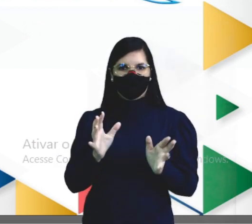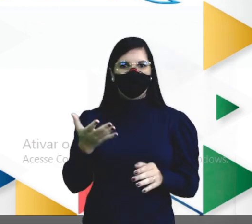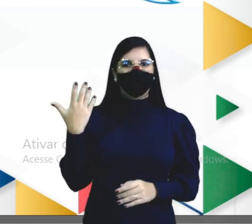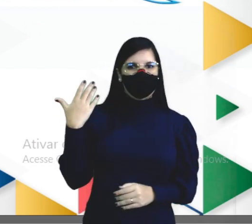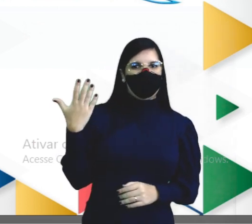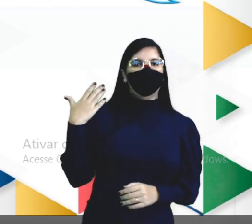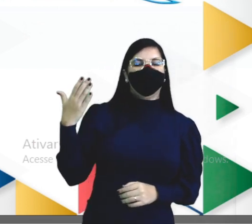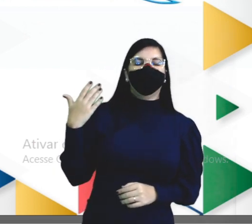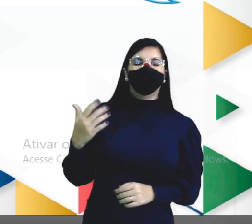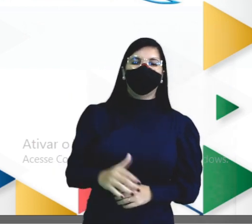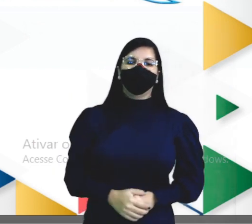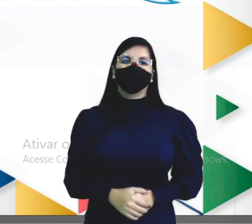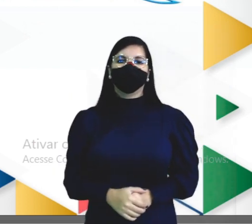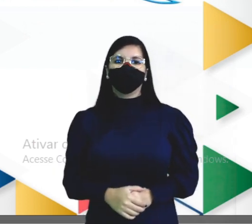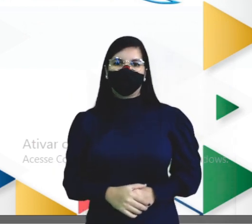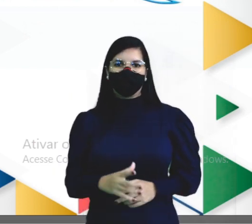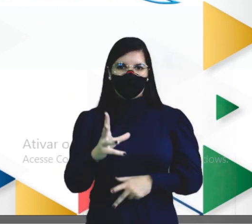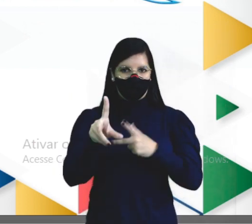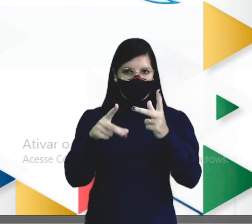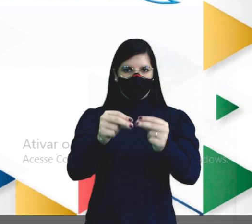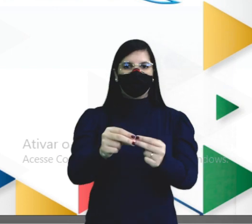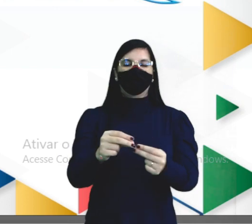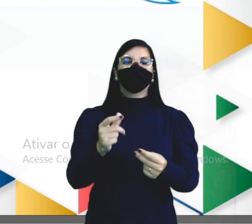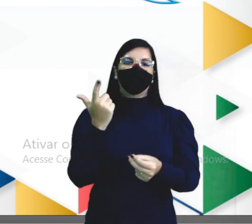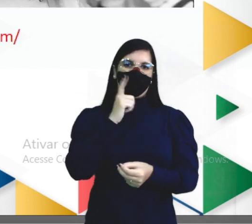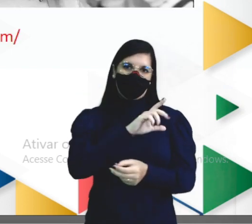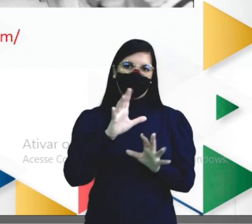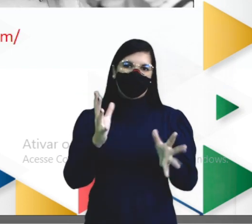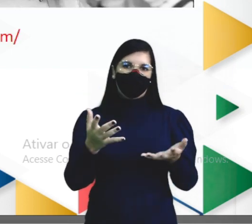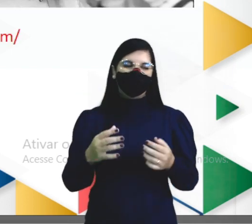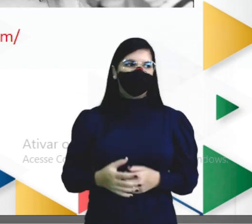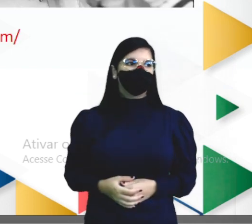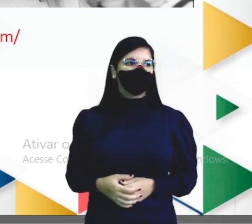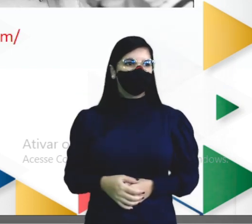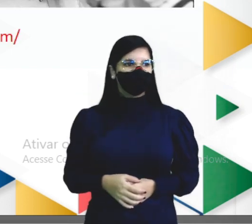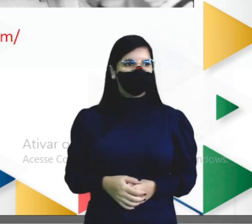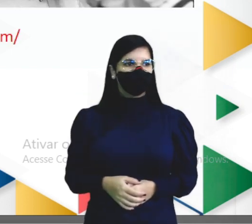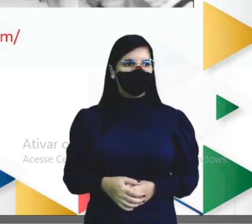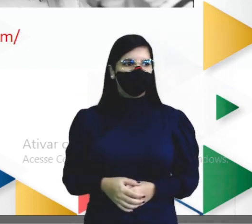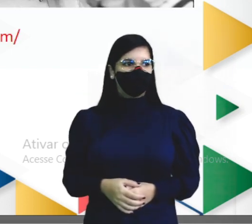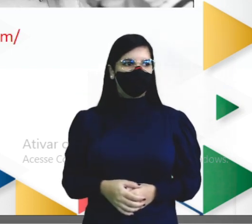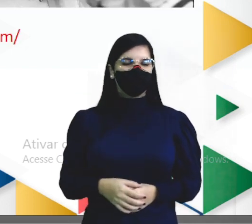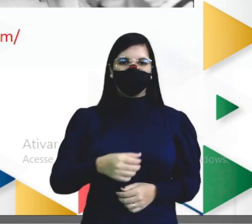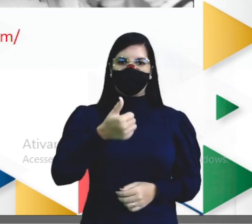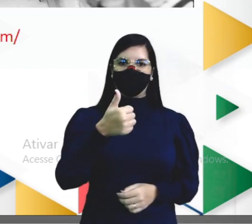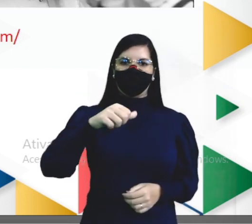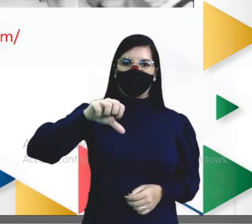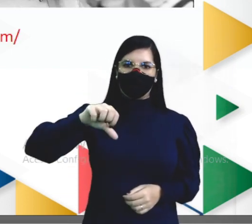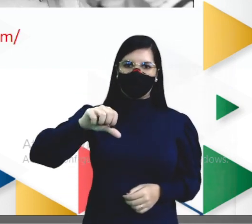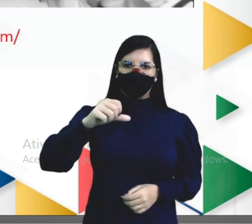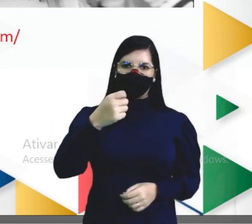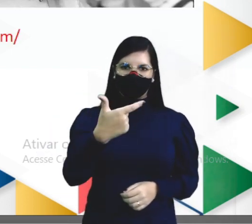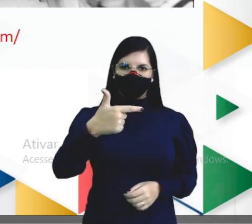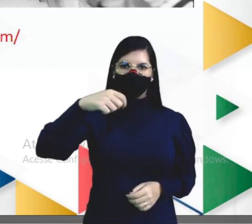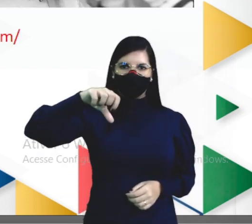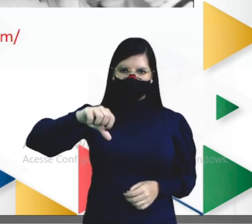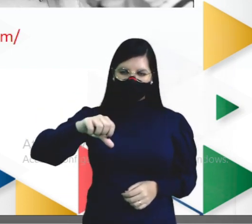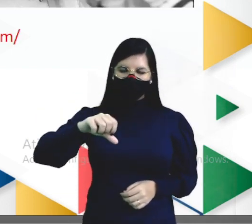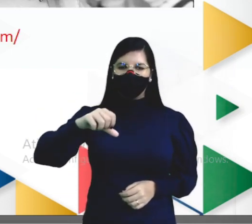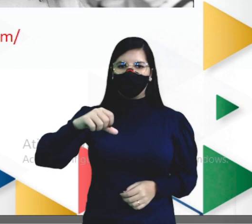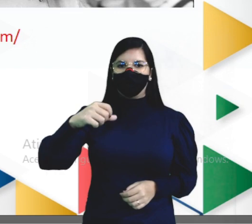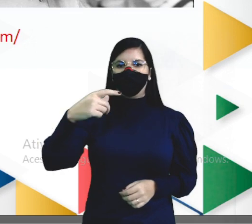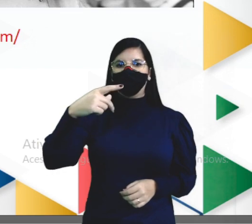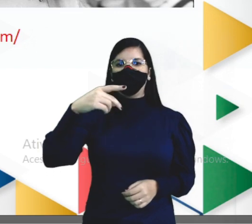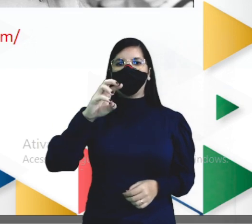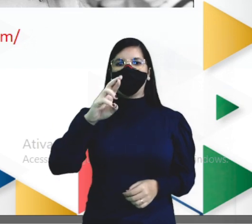campeonatos, né? Já ganhou vários prêmios nos desfiles da escola de samba. Em 1929, a Portela